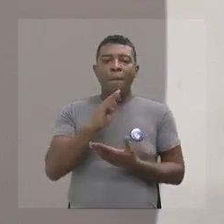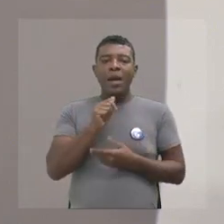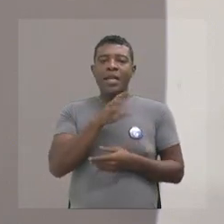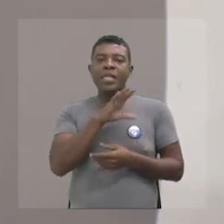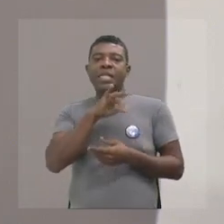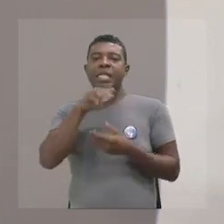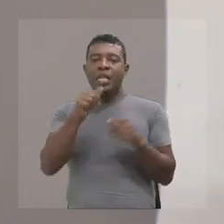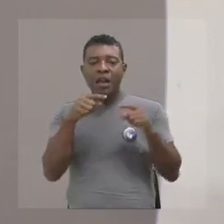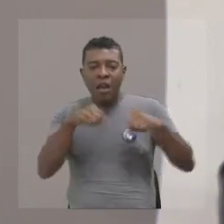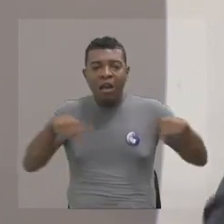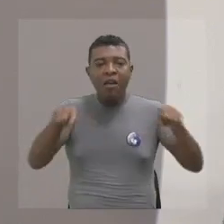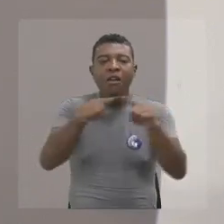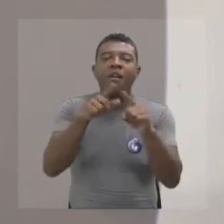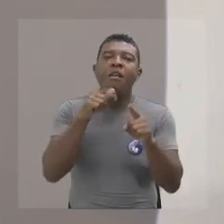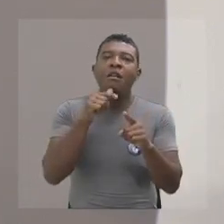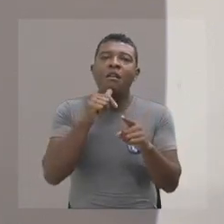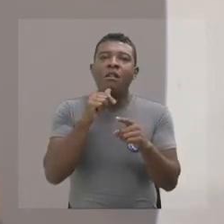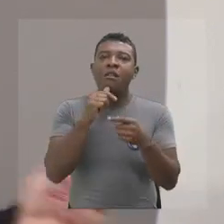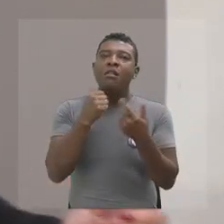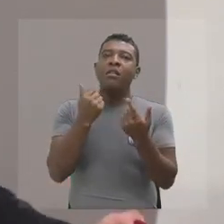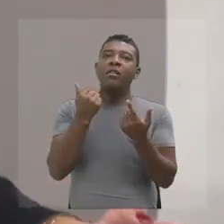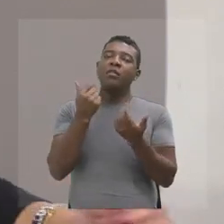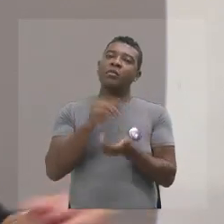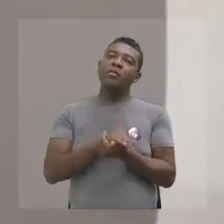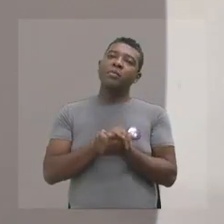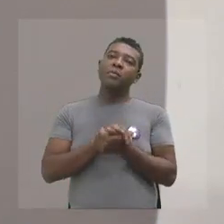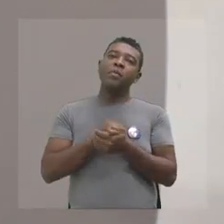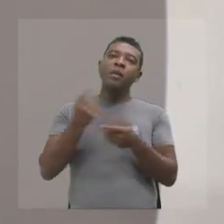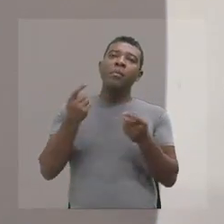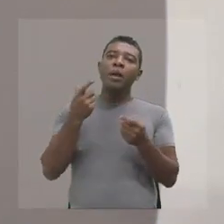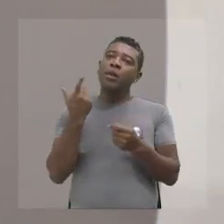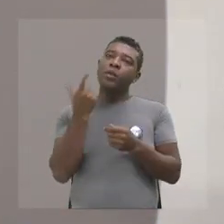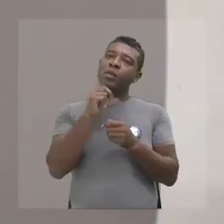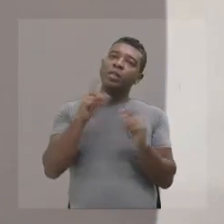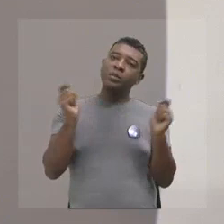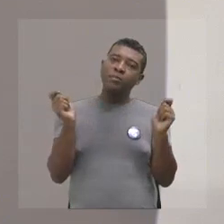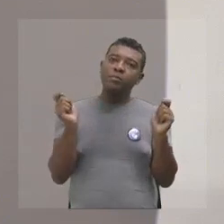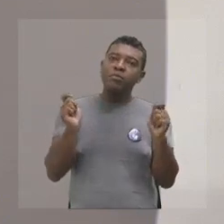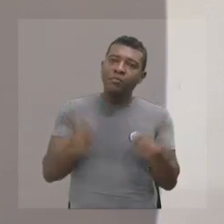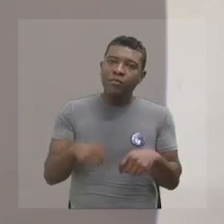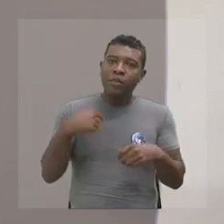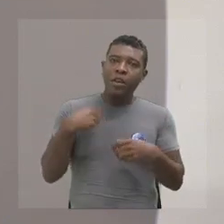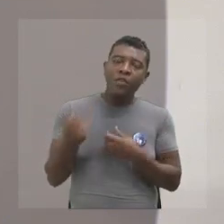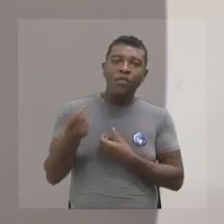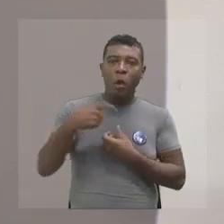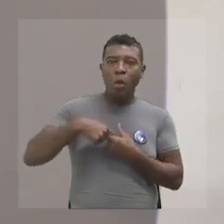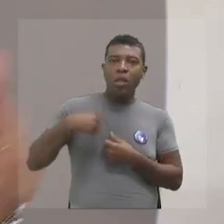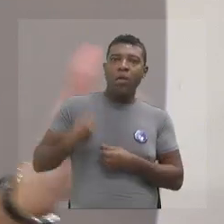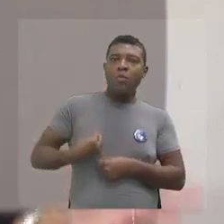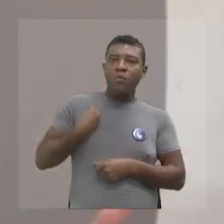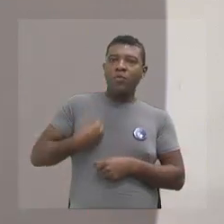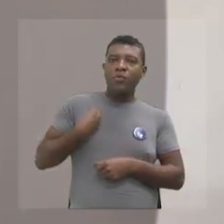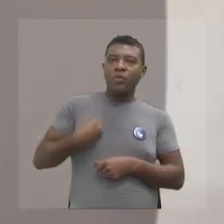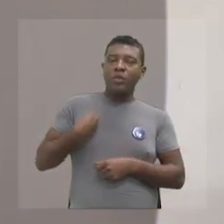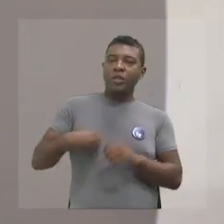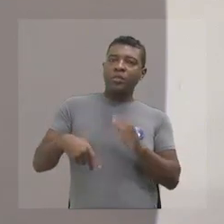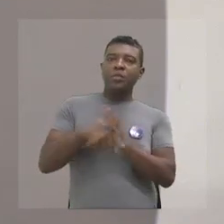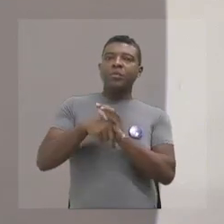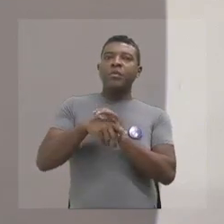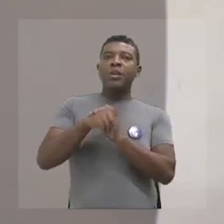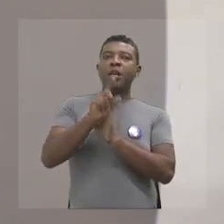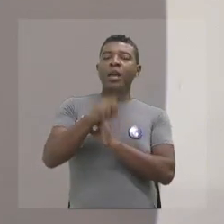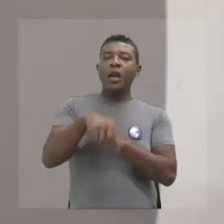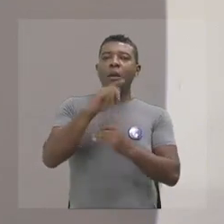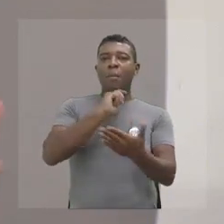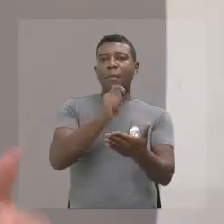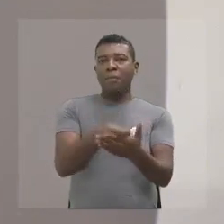tramitar esse PL aqui e ter condição né de voltar ao vidro à sua função que é além dos pagamentos por